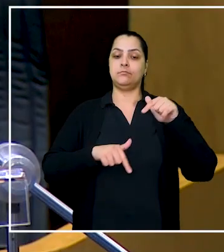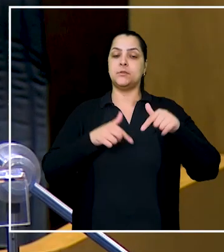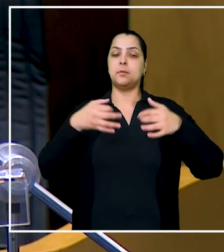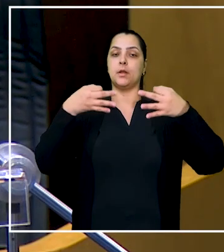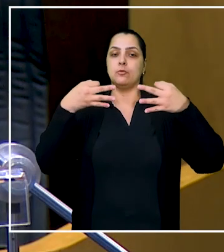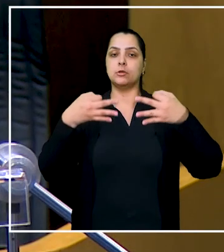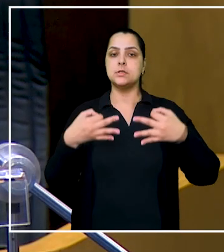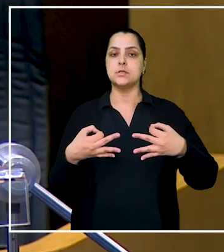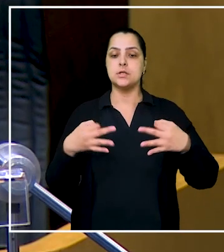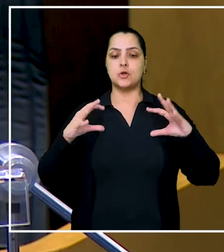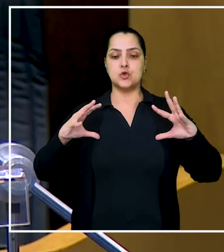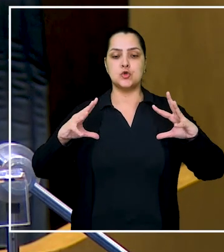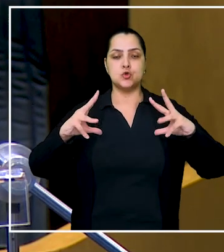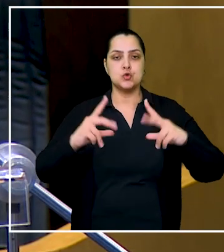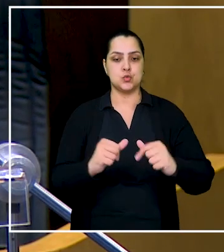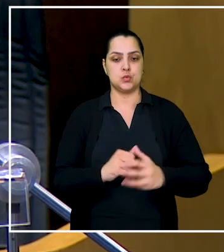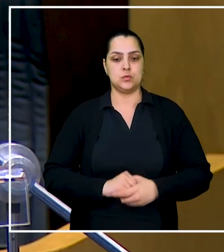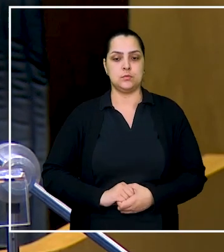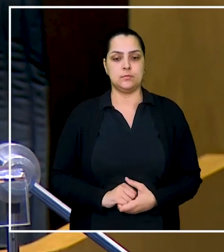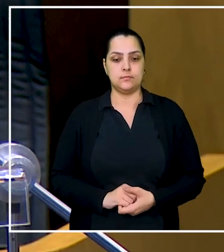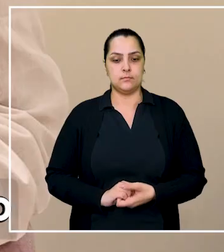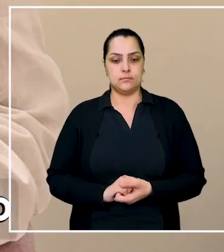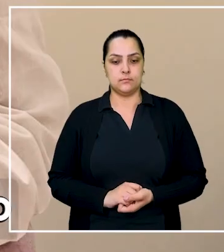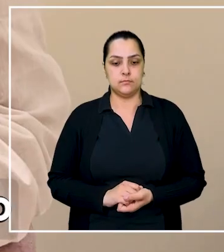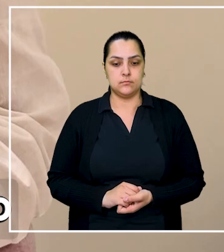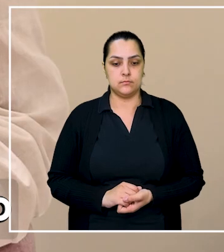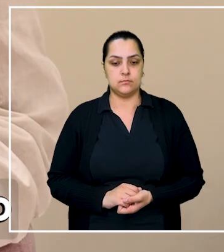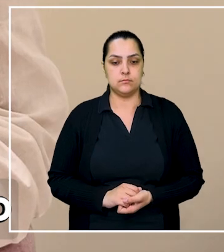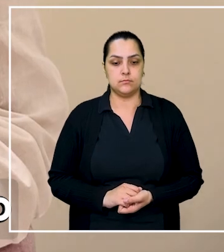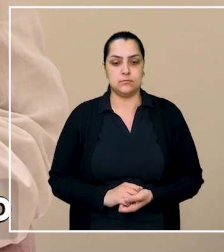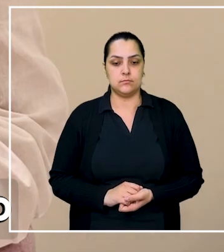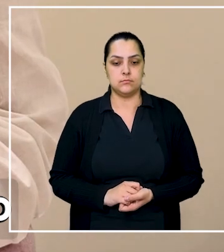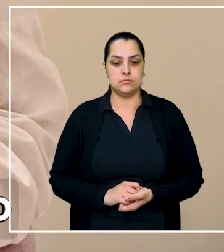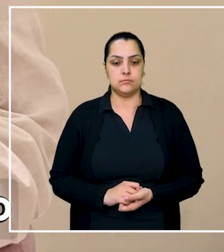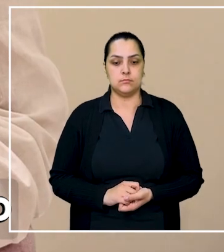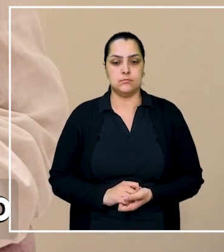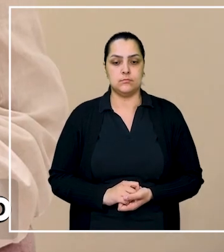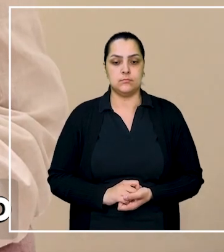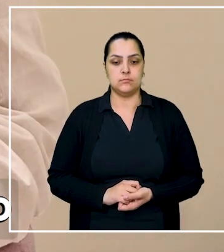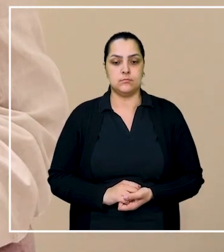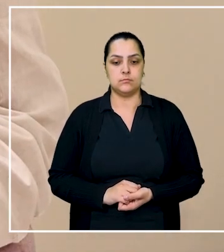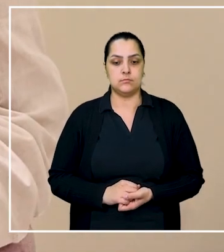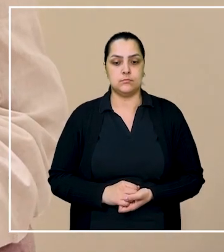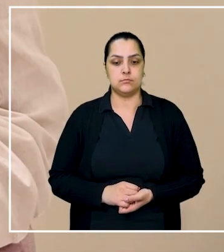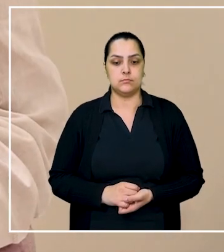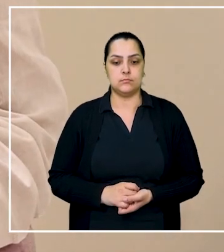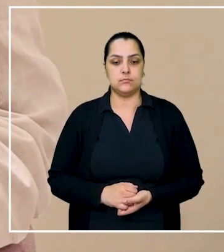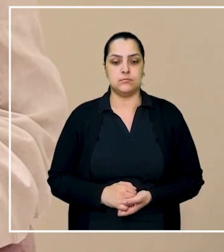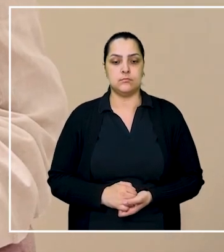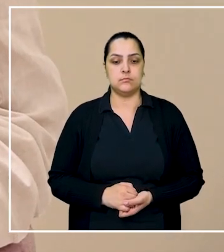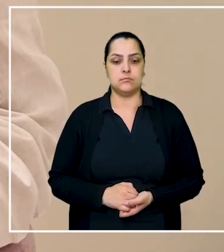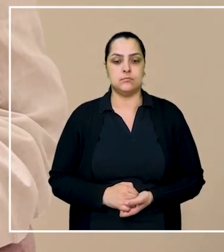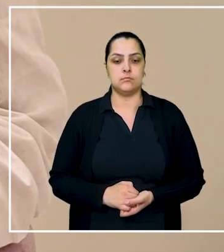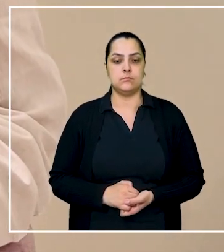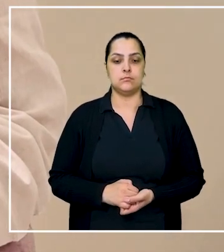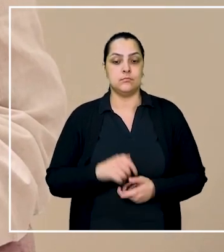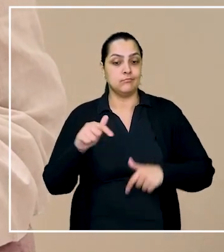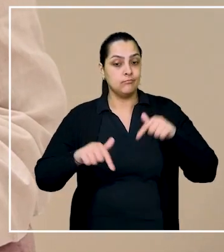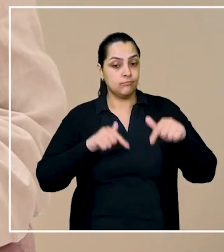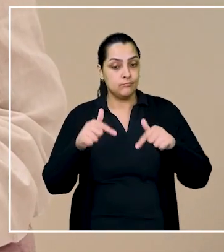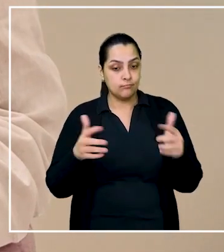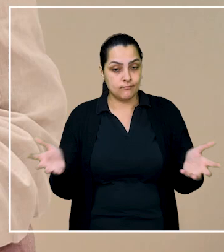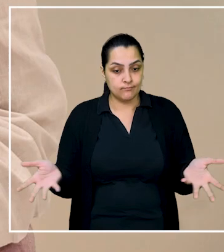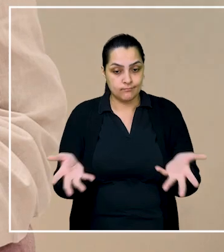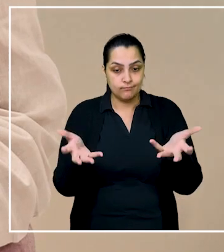e trabalho decente para todas e todos. Decent work could be achieved when the workers as well as